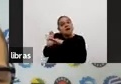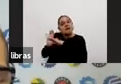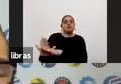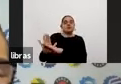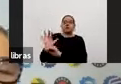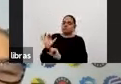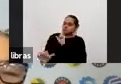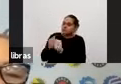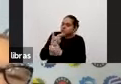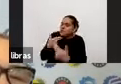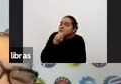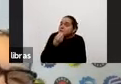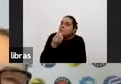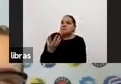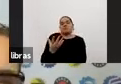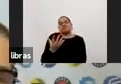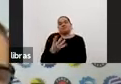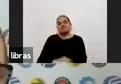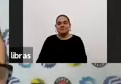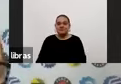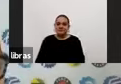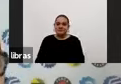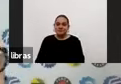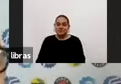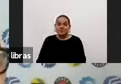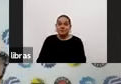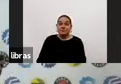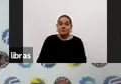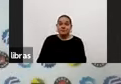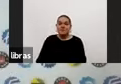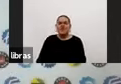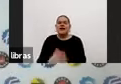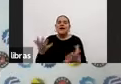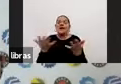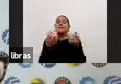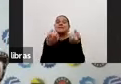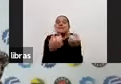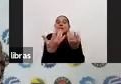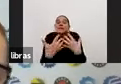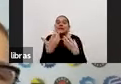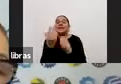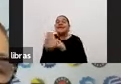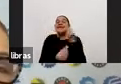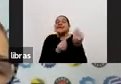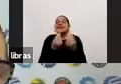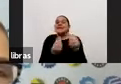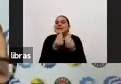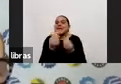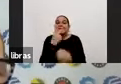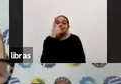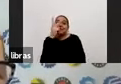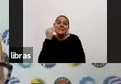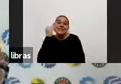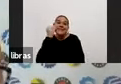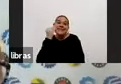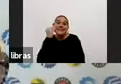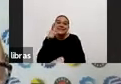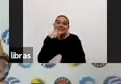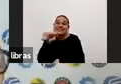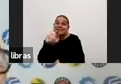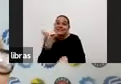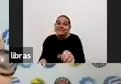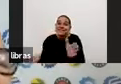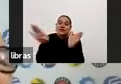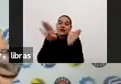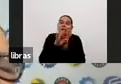nós. E como que vocês foram recebidos lá na instituição? Me conta um pouquinho, Alves. Como é que foi a tua experiência quando vocês chegaram lá?